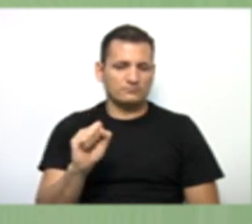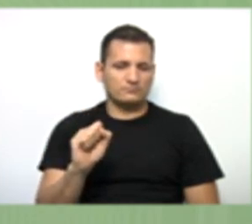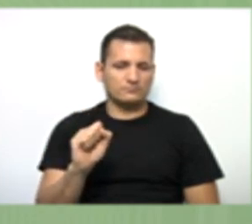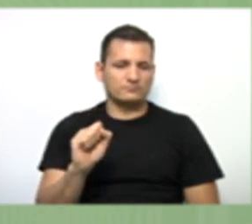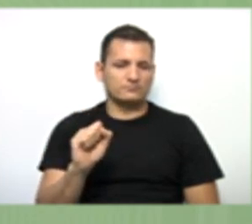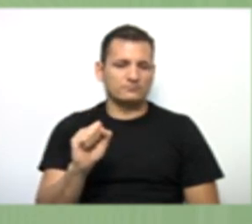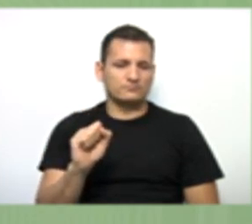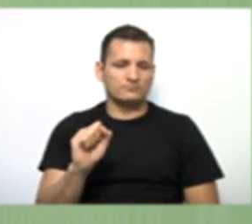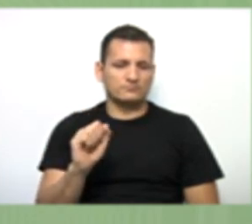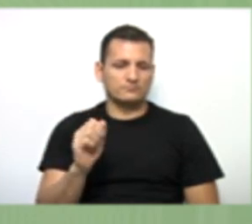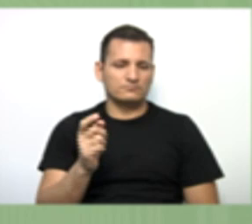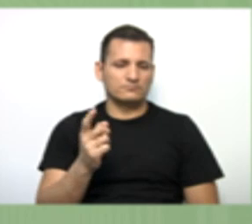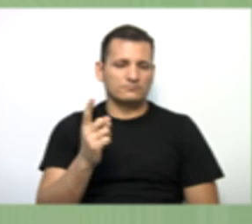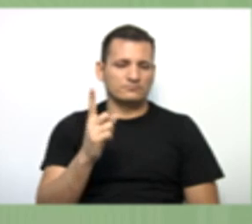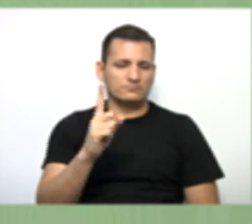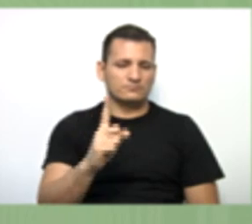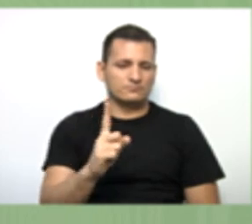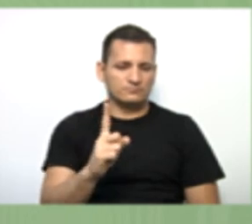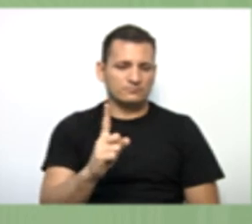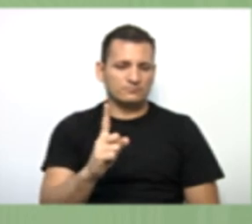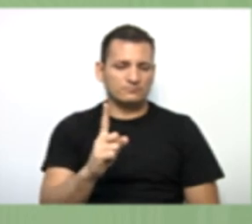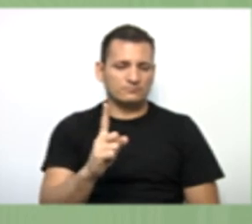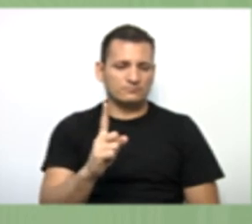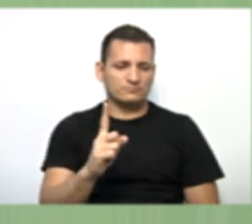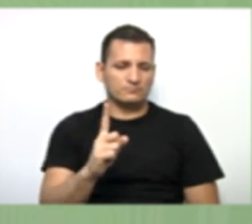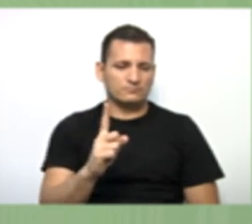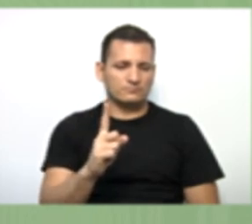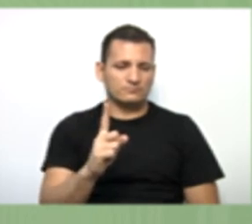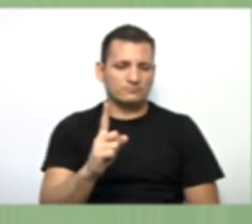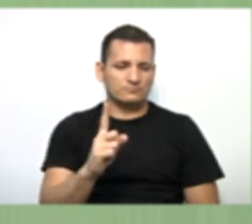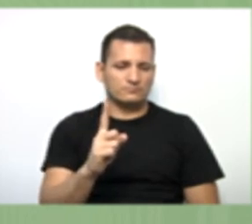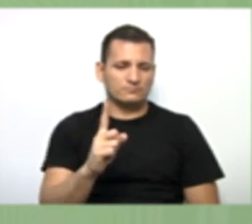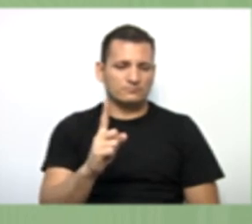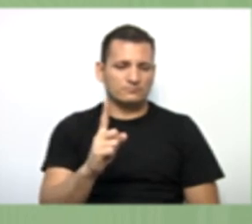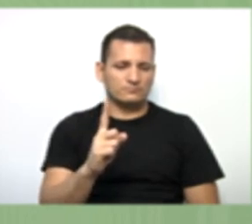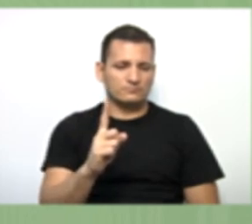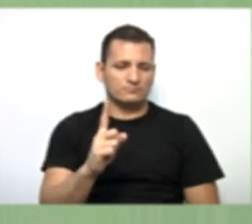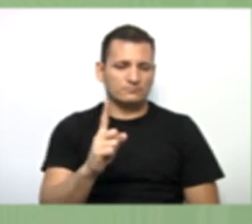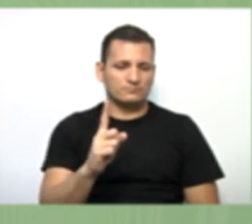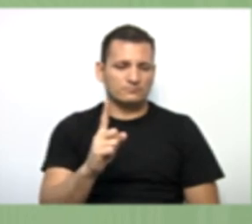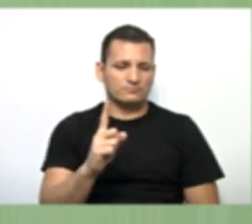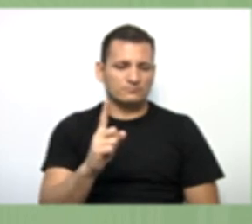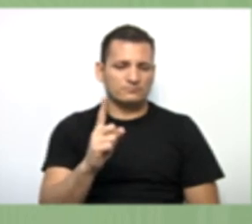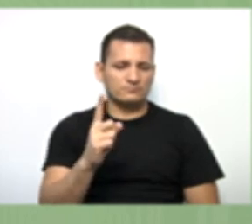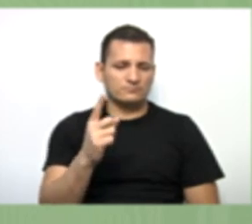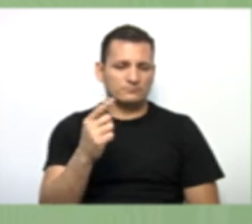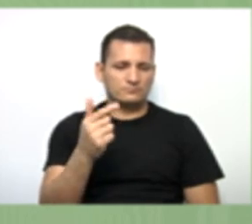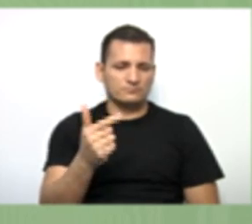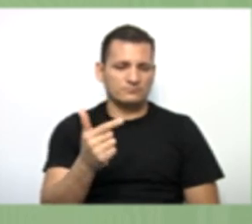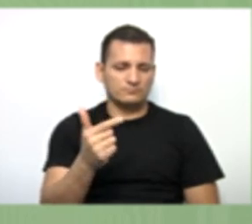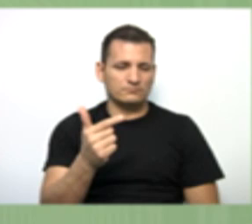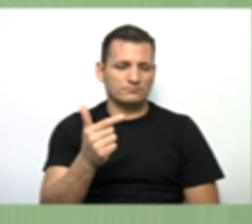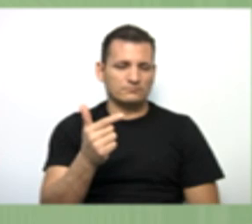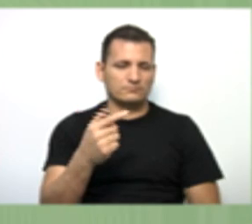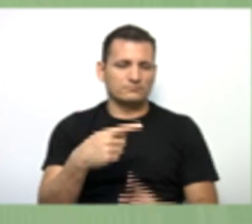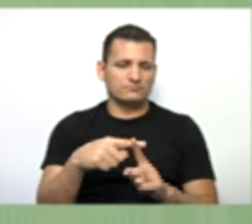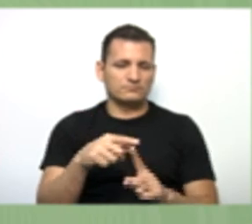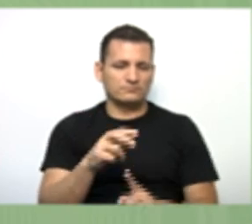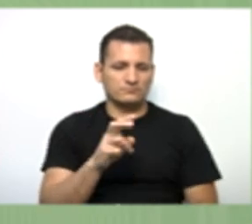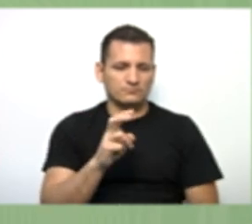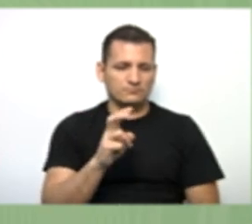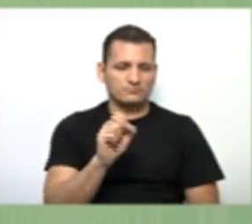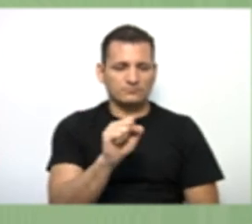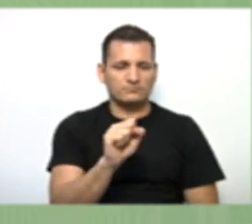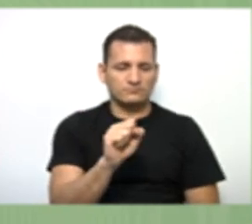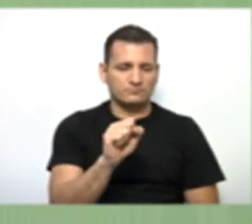E esse aqui é 1 mais 2 mais 4, 5. E esse aqui é 8.